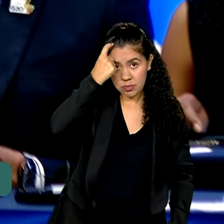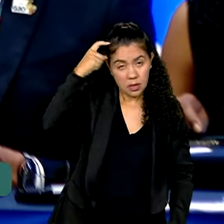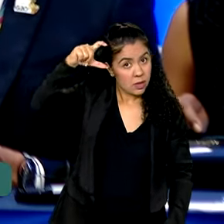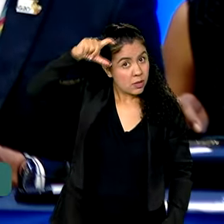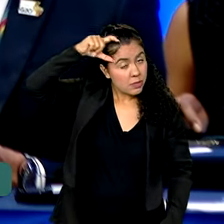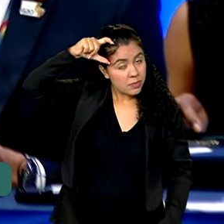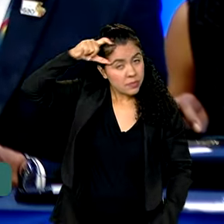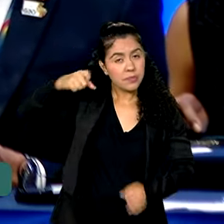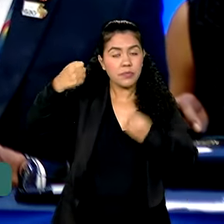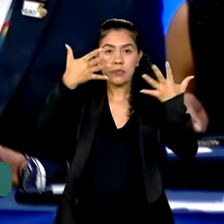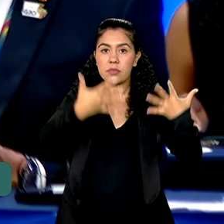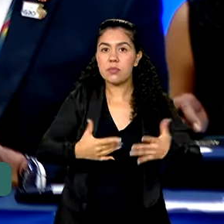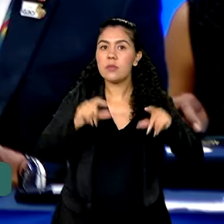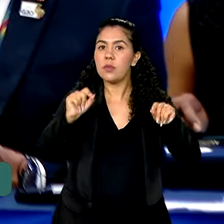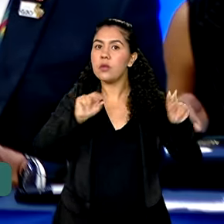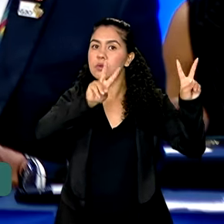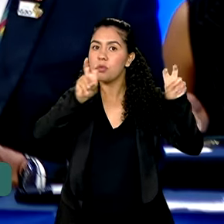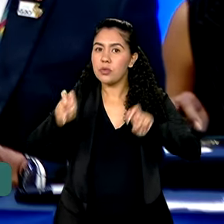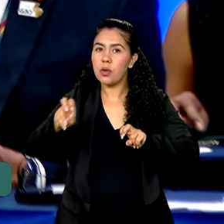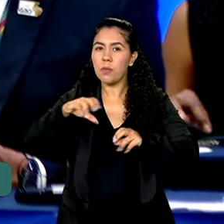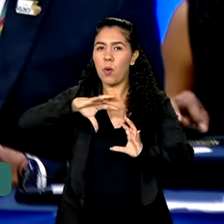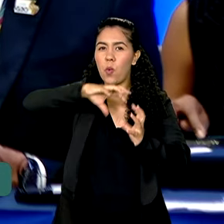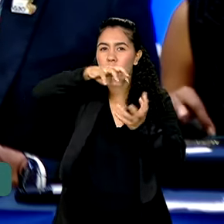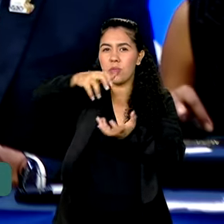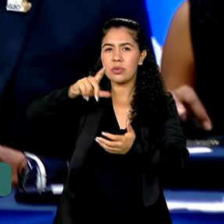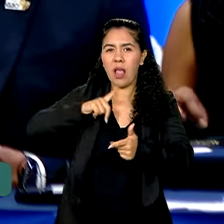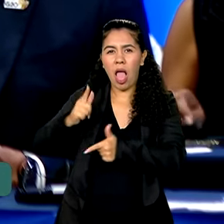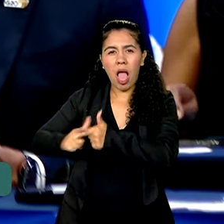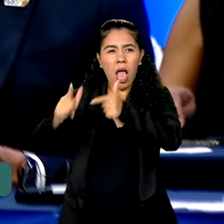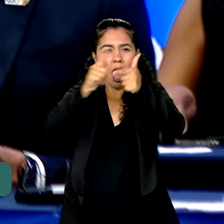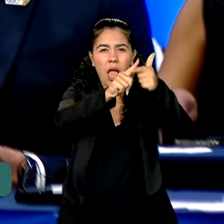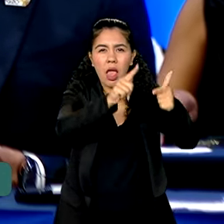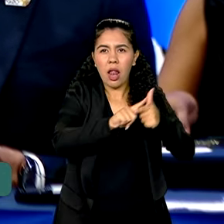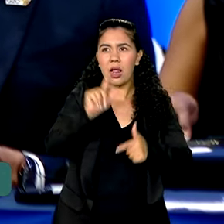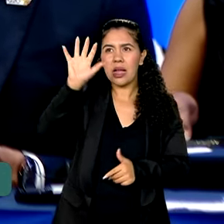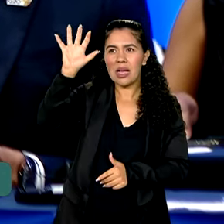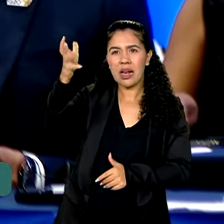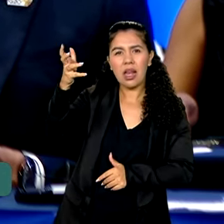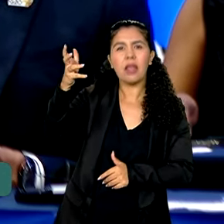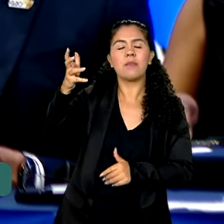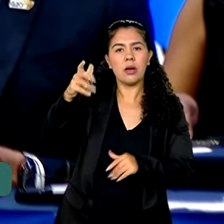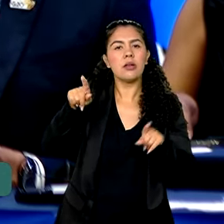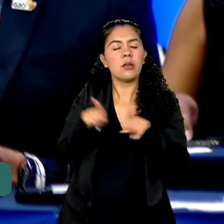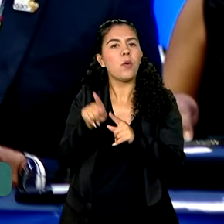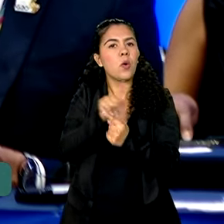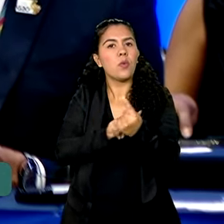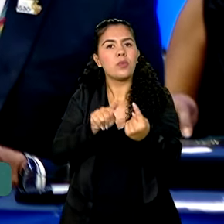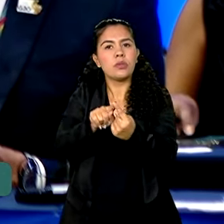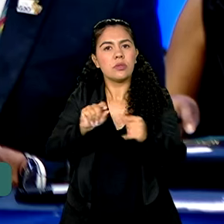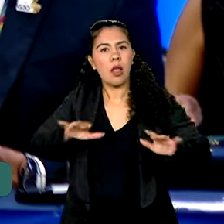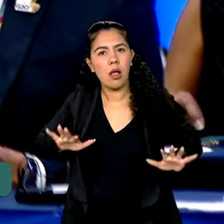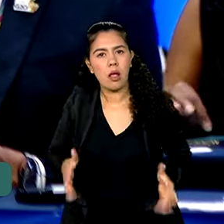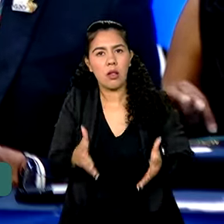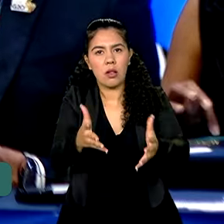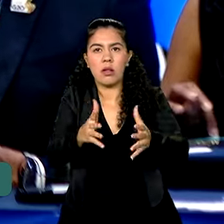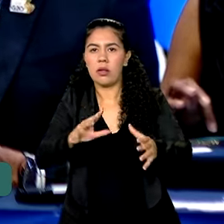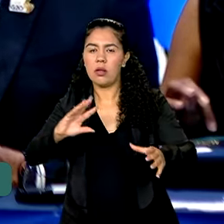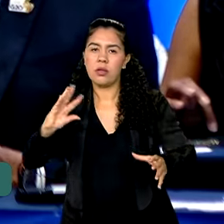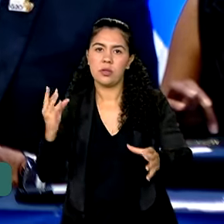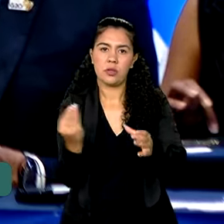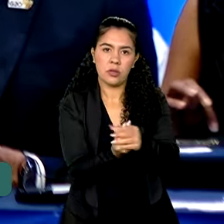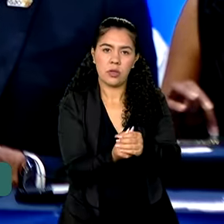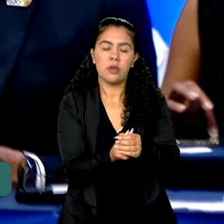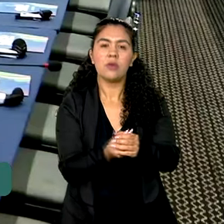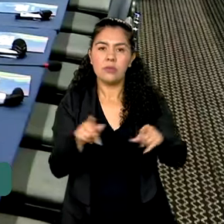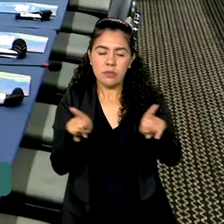por conta das mudanças climáticas e defendeu a importância da promoção da inclusão social e da luta contra a fome